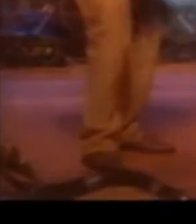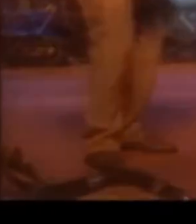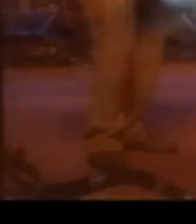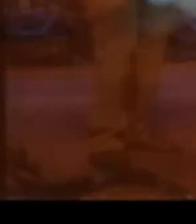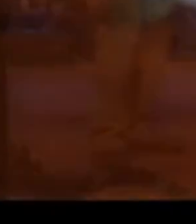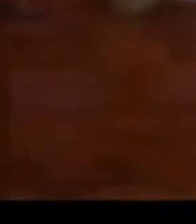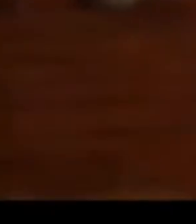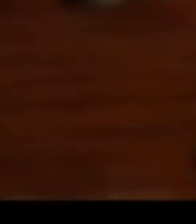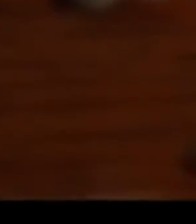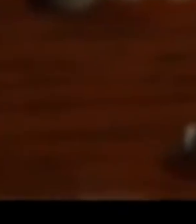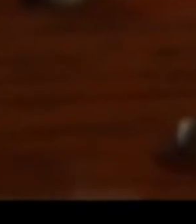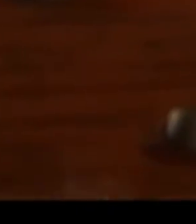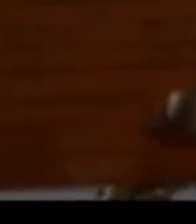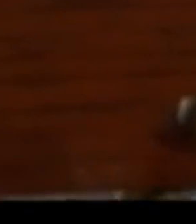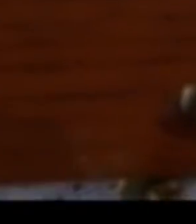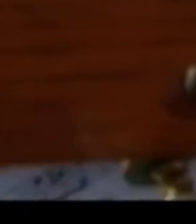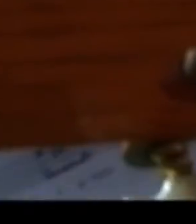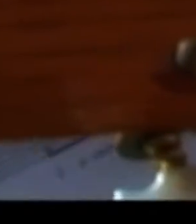E